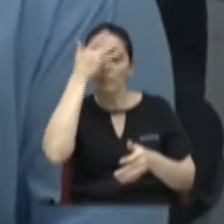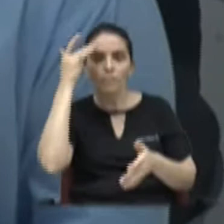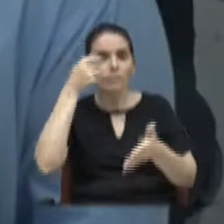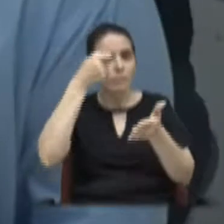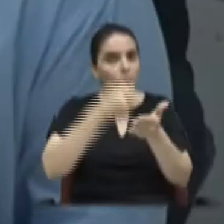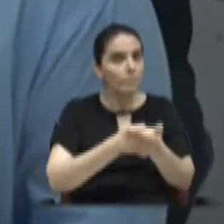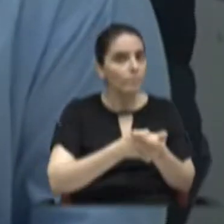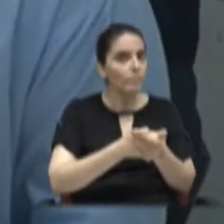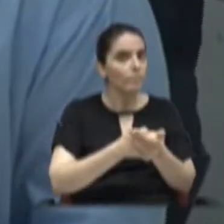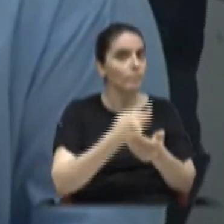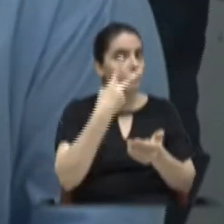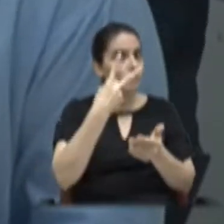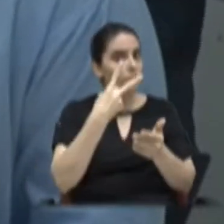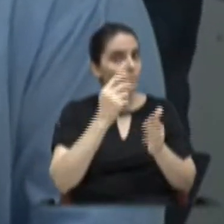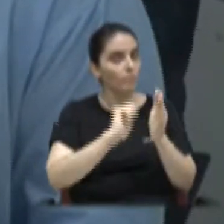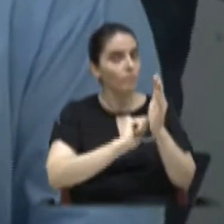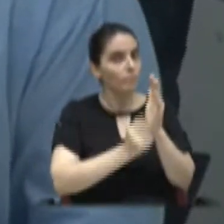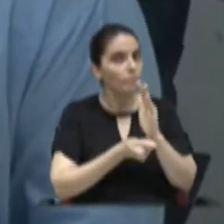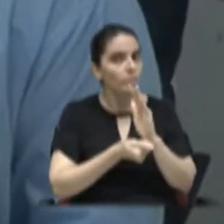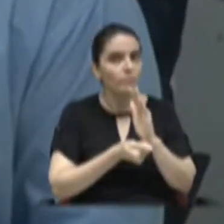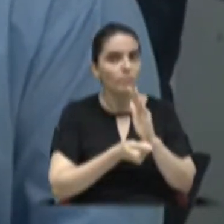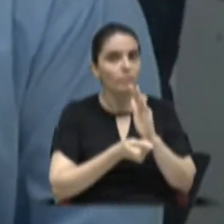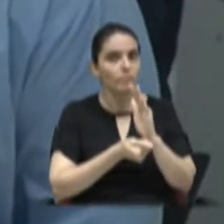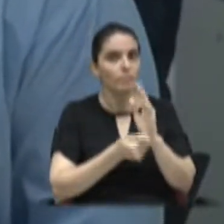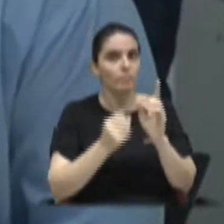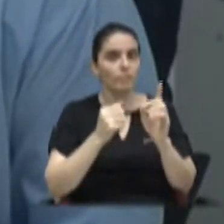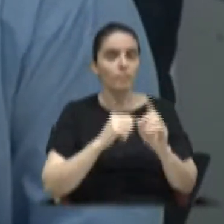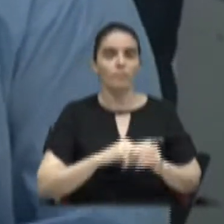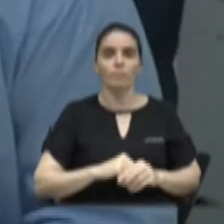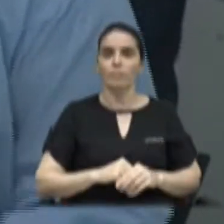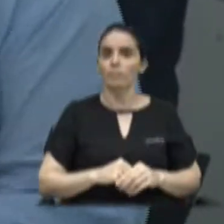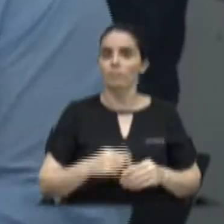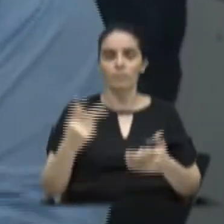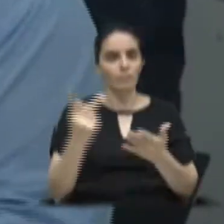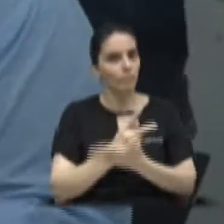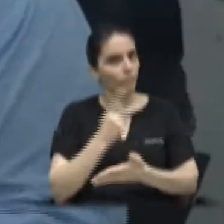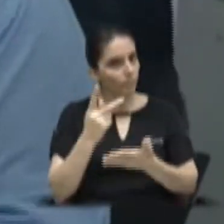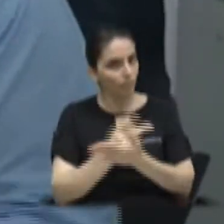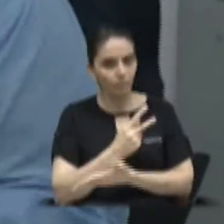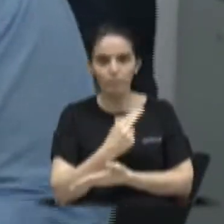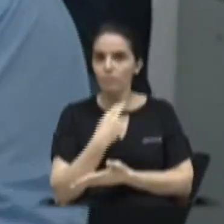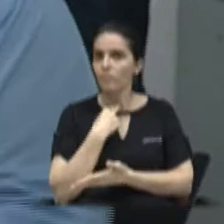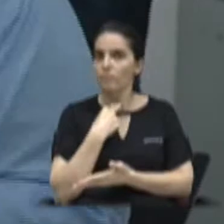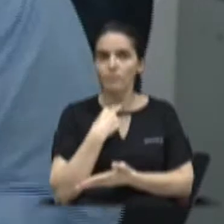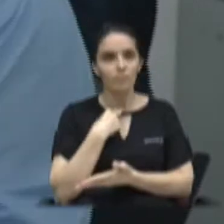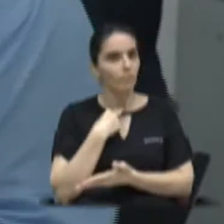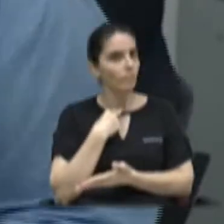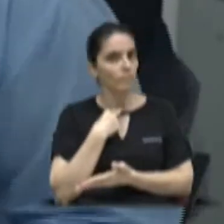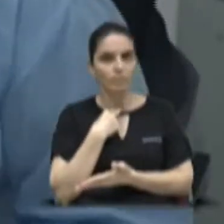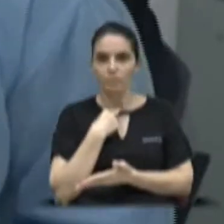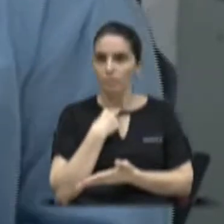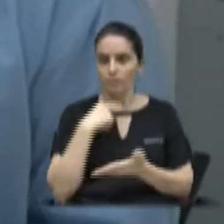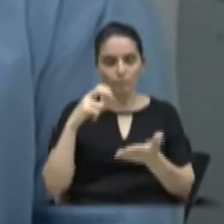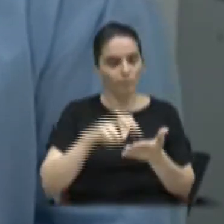Bis in idem contratual de caráter punitivo. Não pode ter no contrato cobrança de